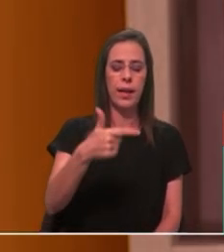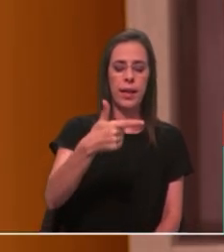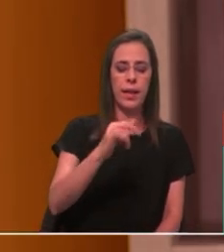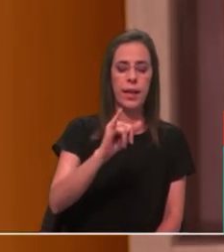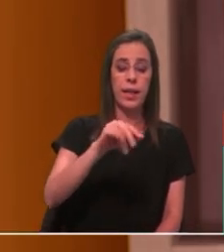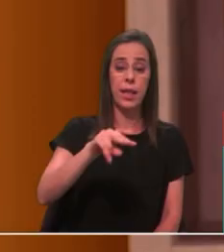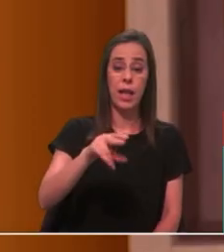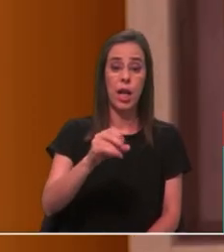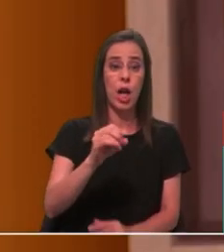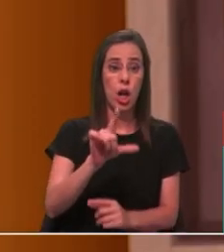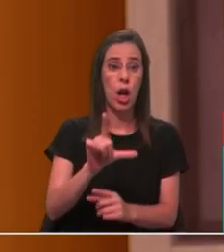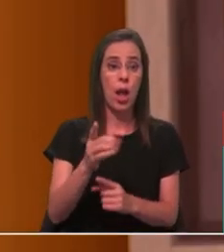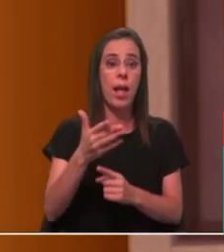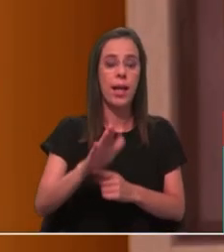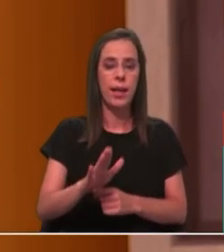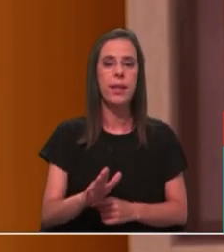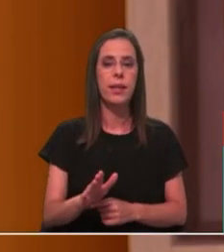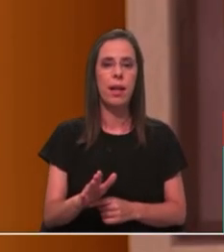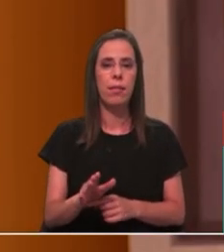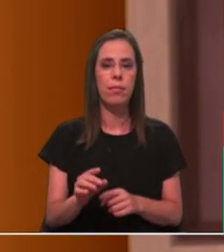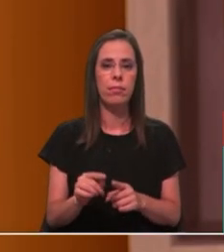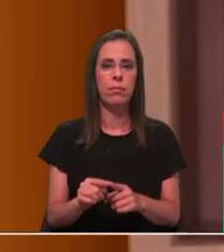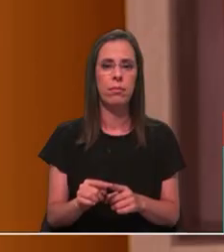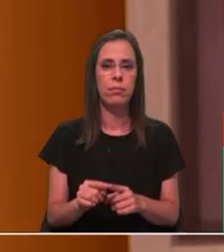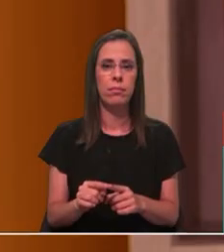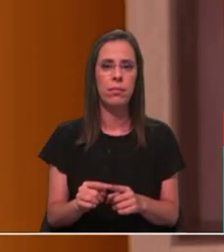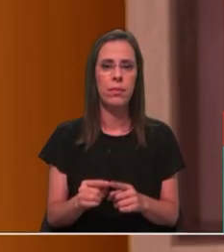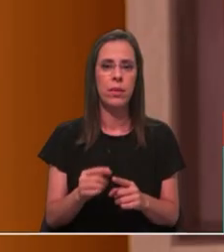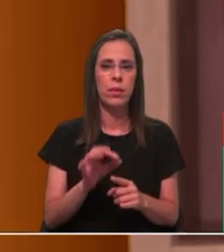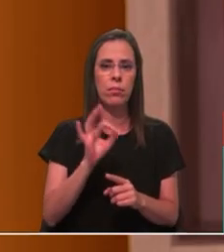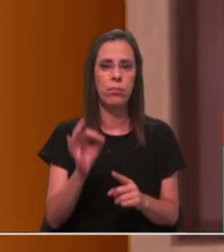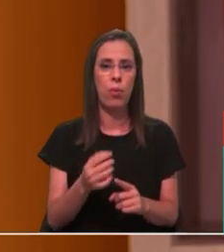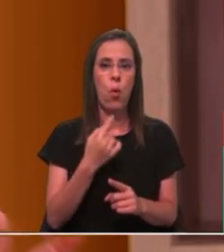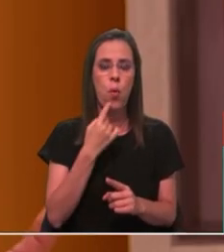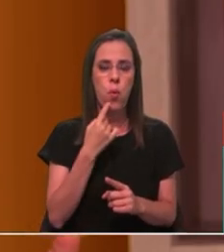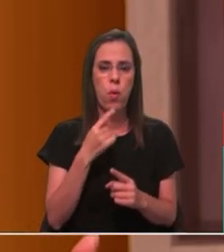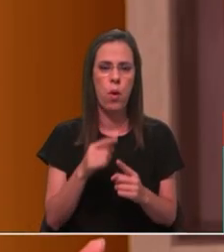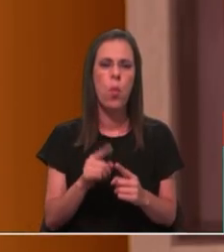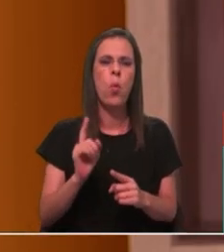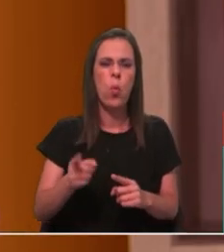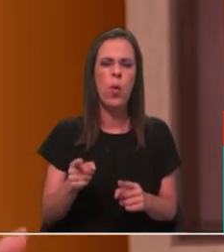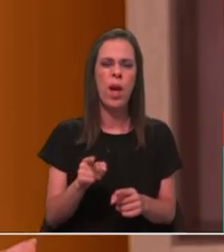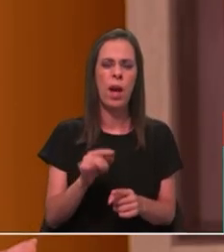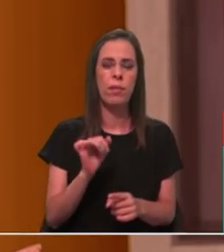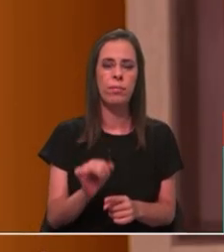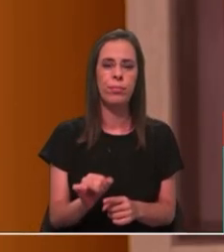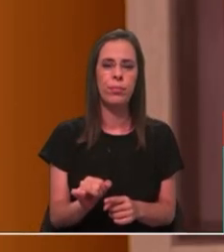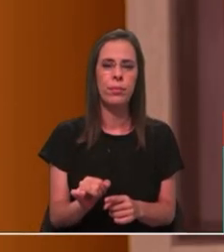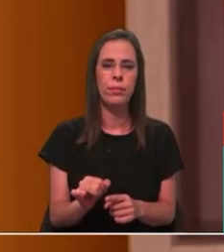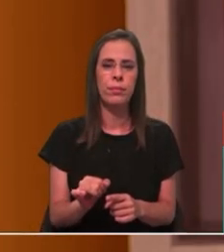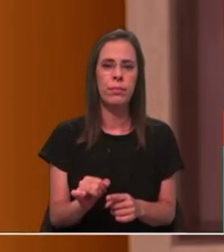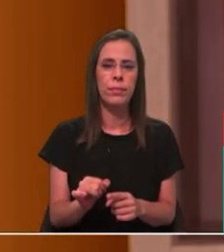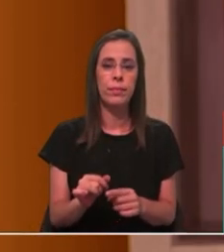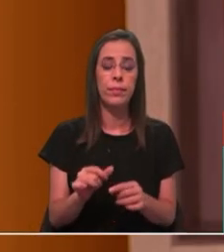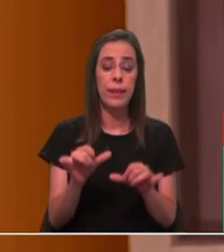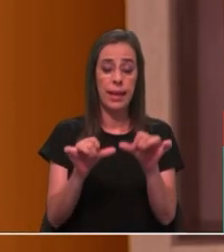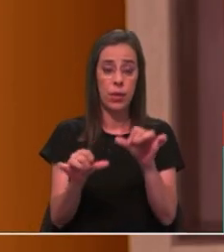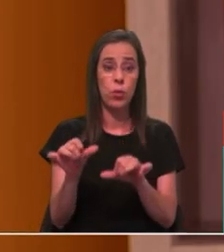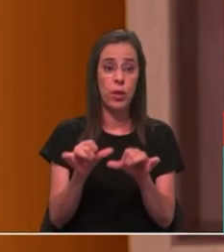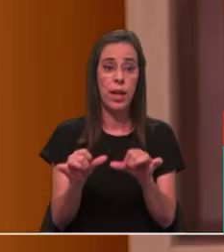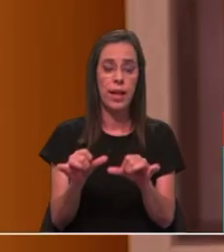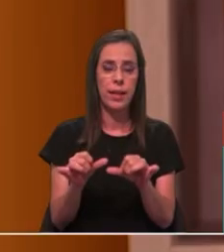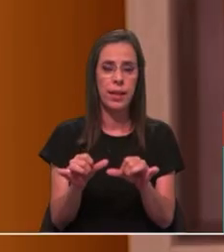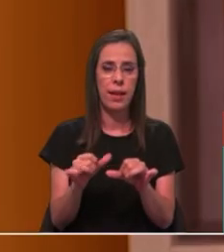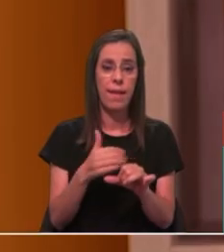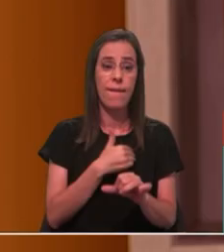exemplo do retinol. E começam por usar um retinol em concentrações muito altas. O que é um retinol? O retinol é uma substância